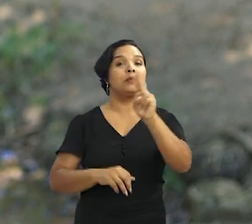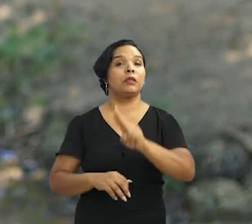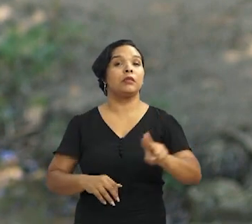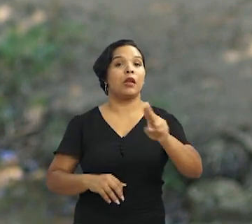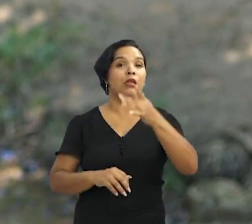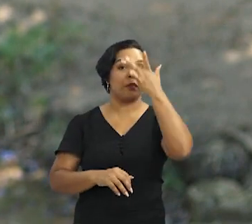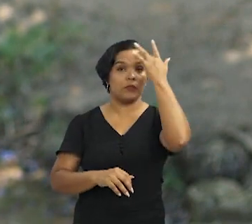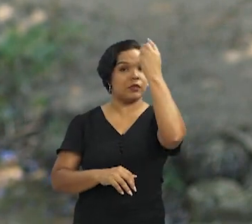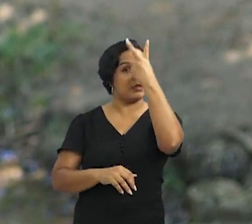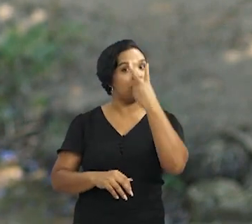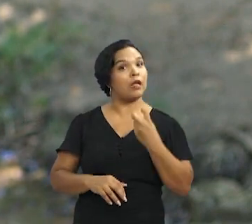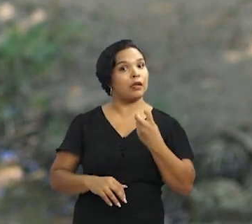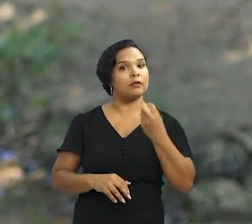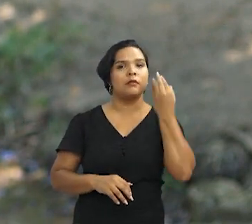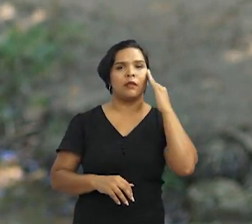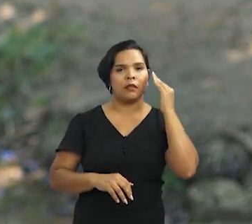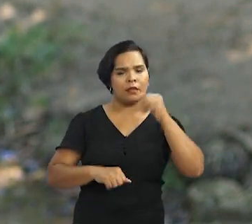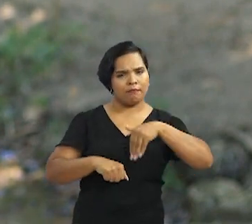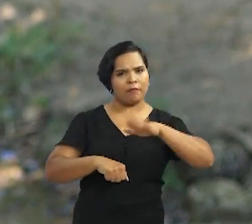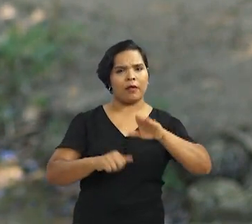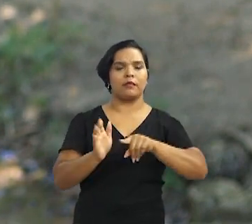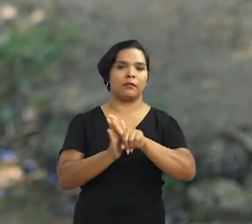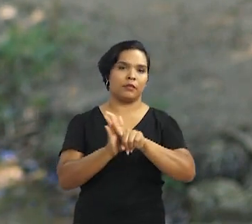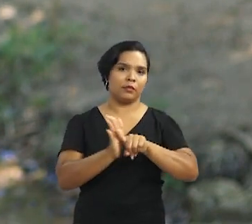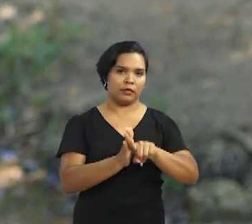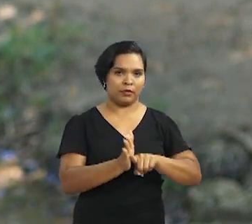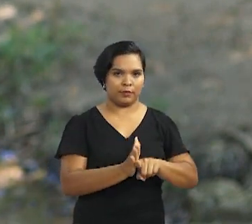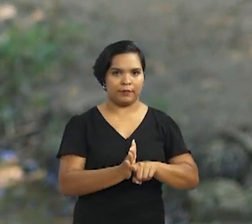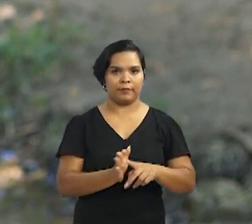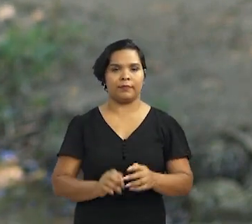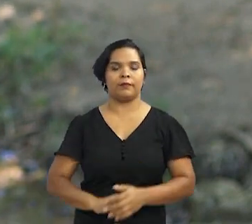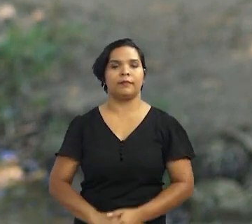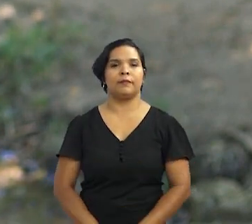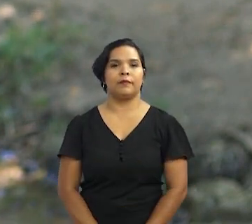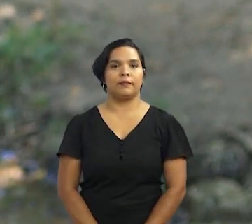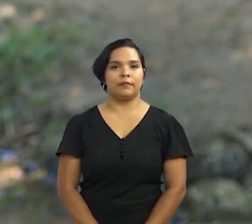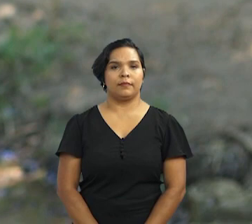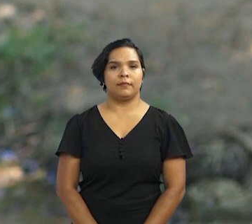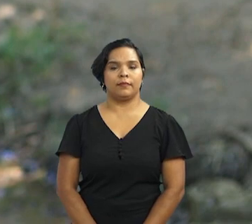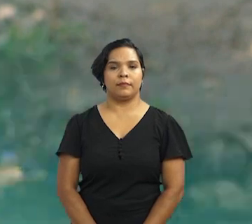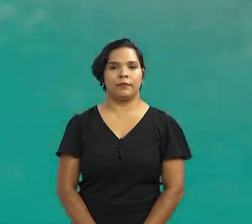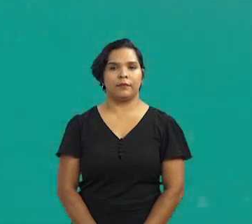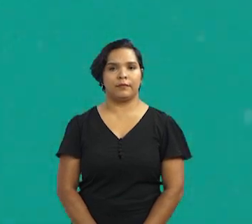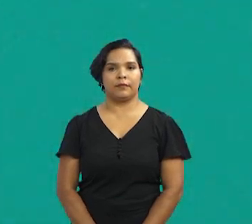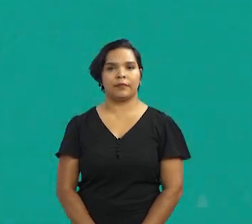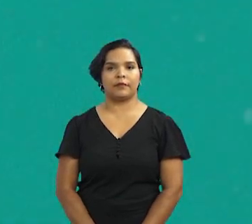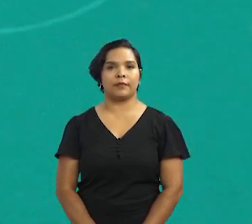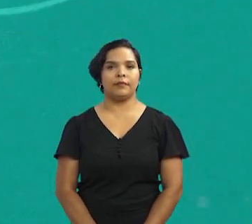balança falante, que pode ser utilizada por pessoas cegas. Entenda mais sobre essa pesquisa.